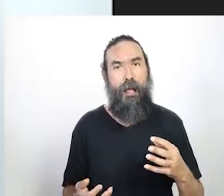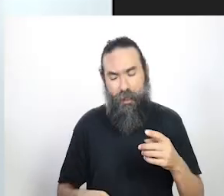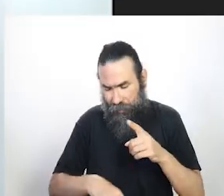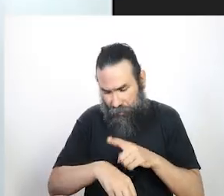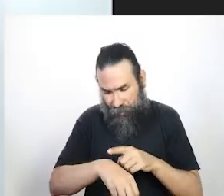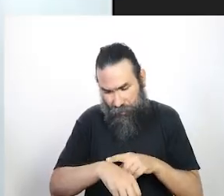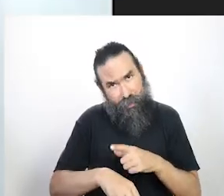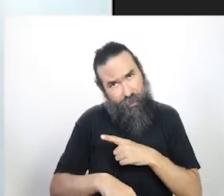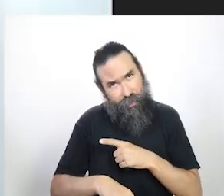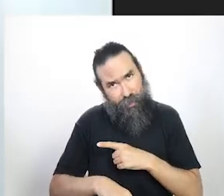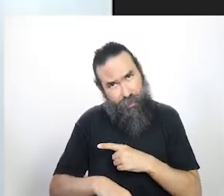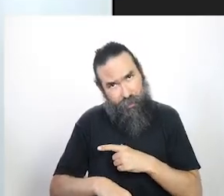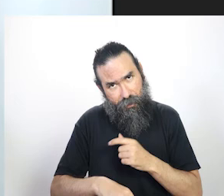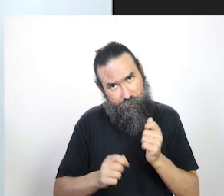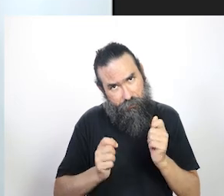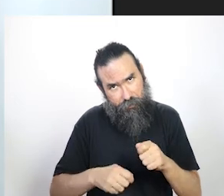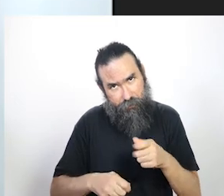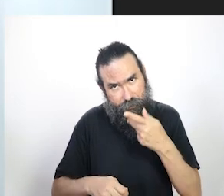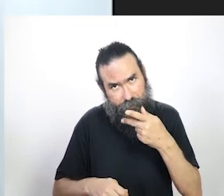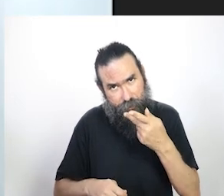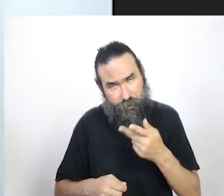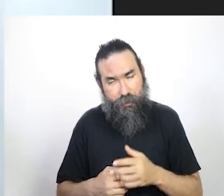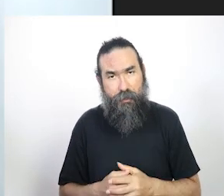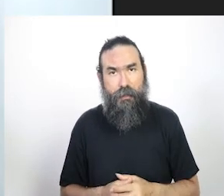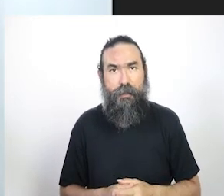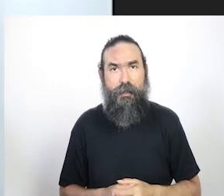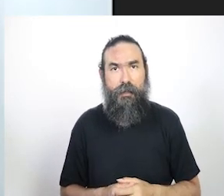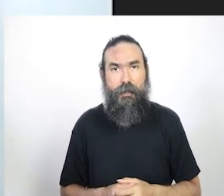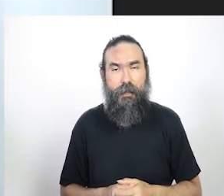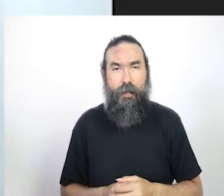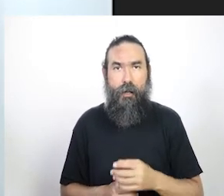Ah, acho que ainda tem um tempinho, né, Marise?